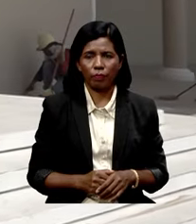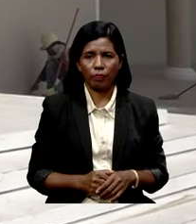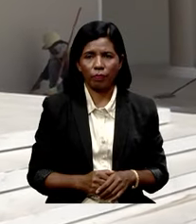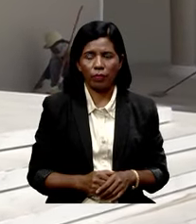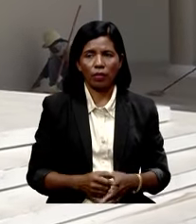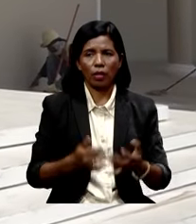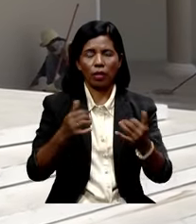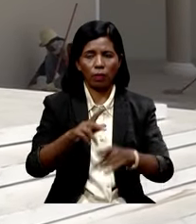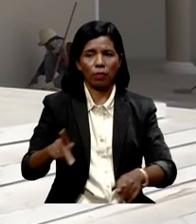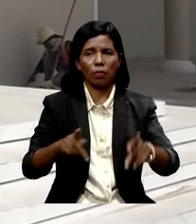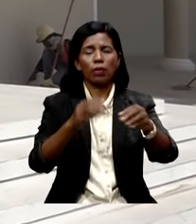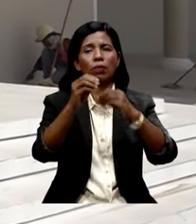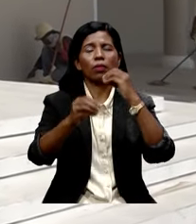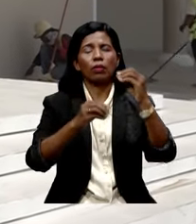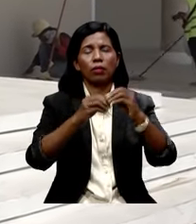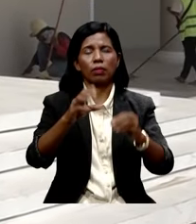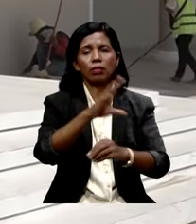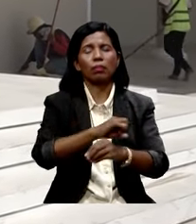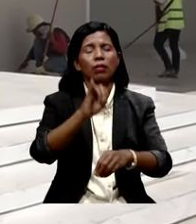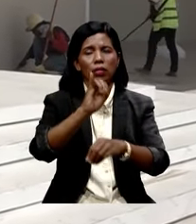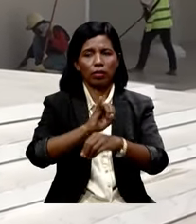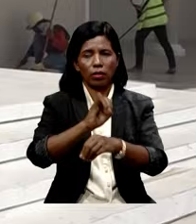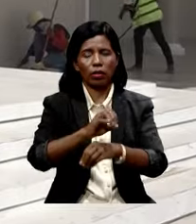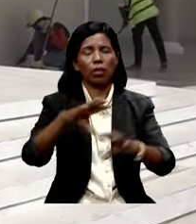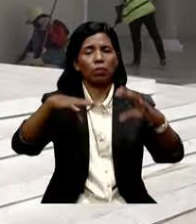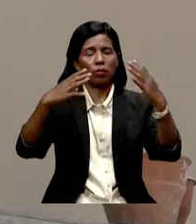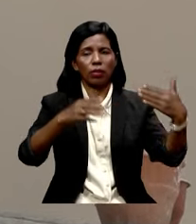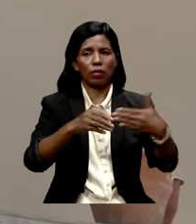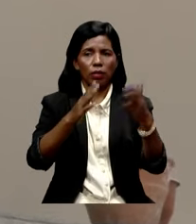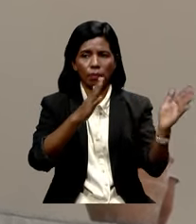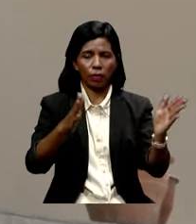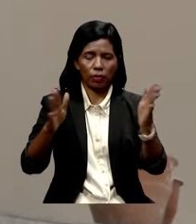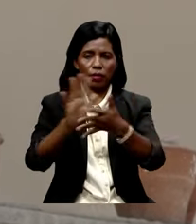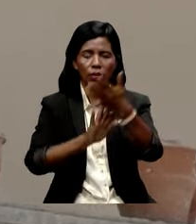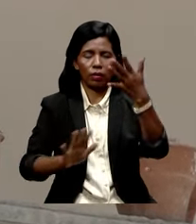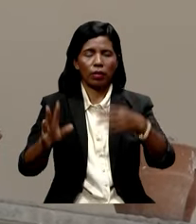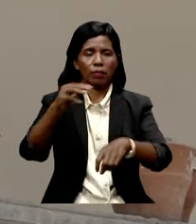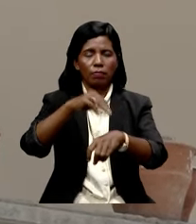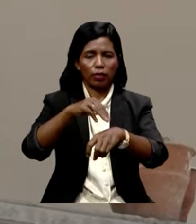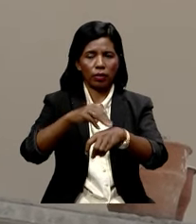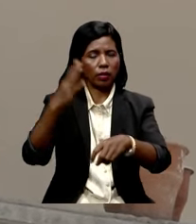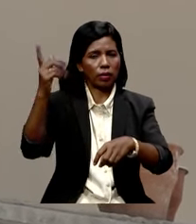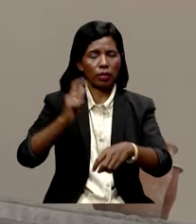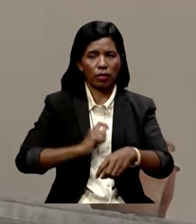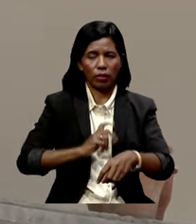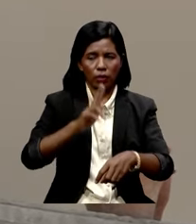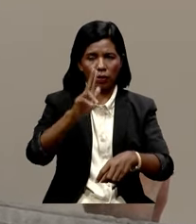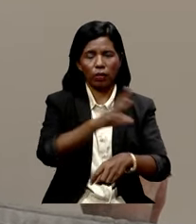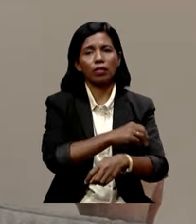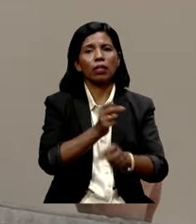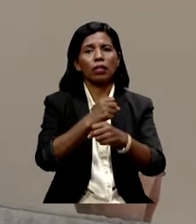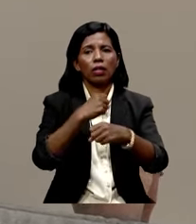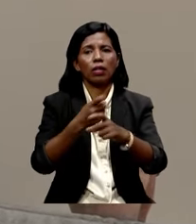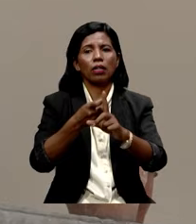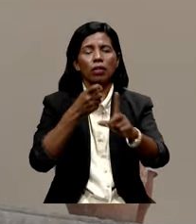Dadang ne público questiona quando o altar santo nebe comissão organizadora prepara a celebração santa missa e a Tassitolo nebe se